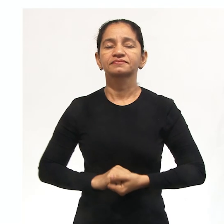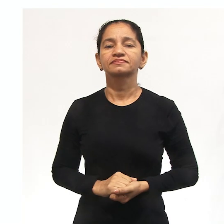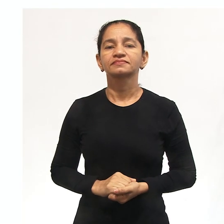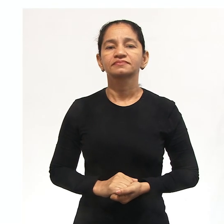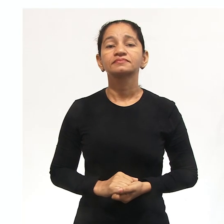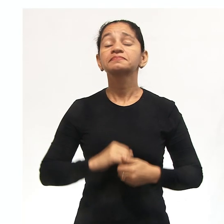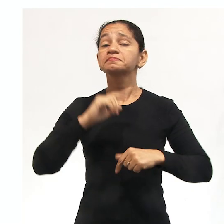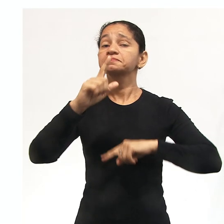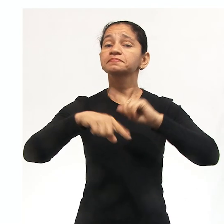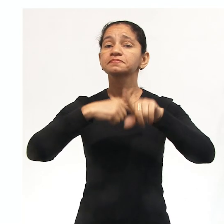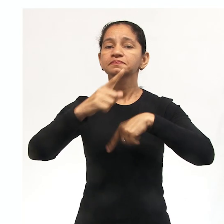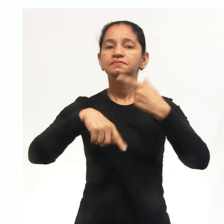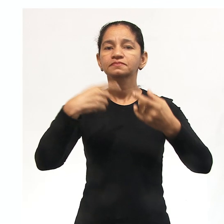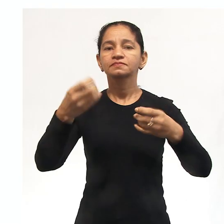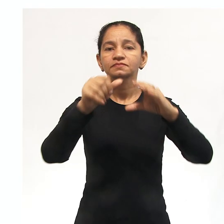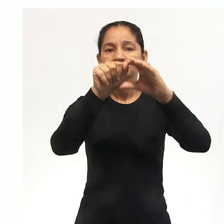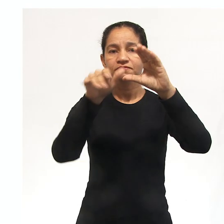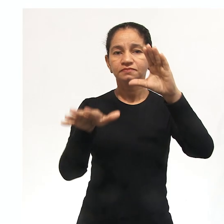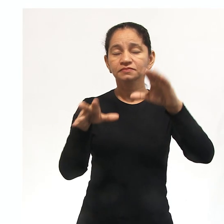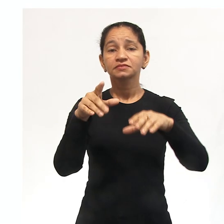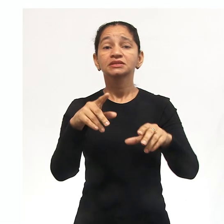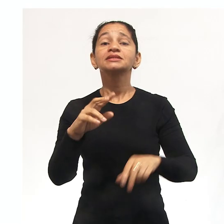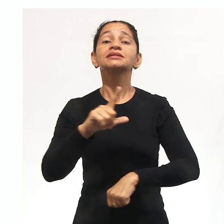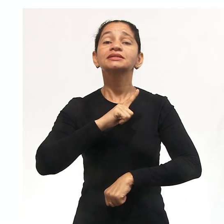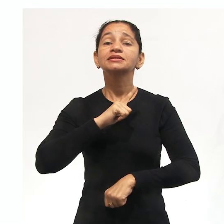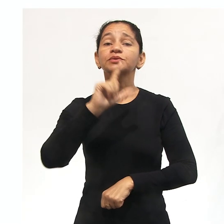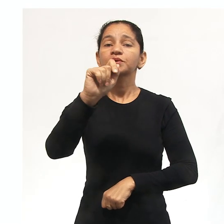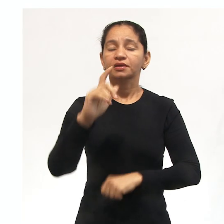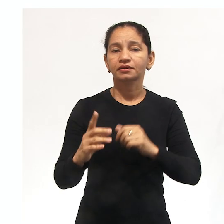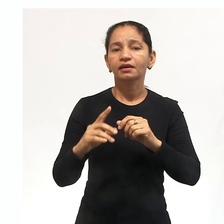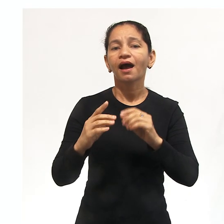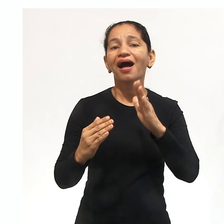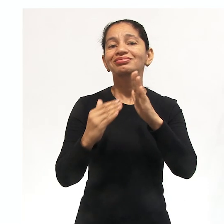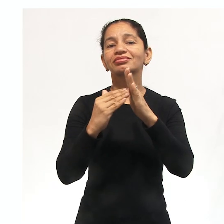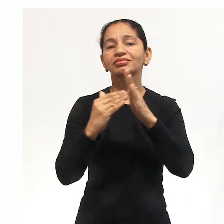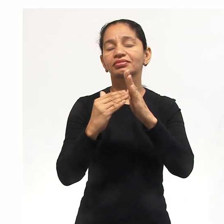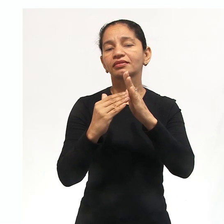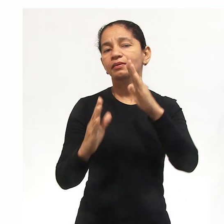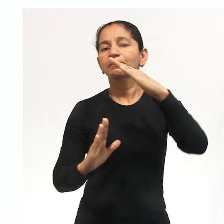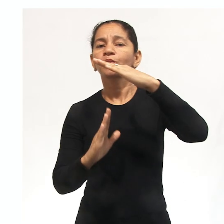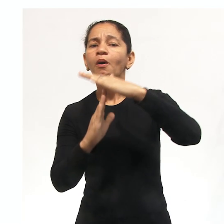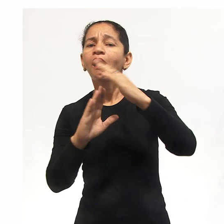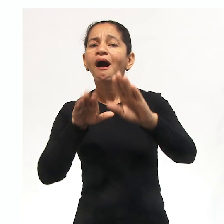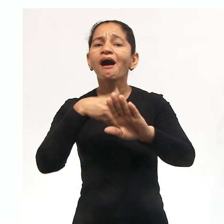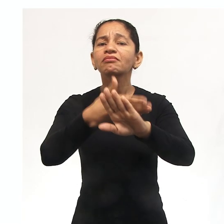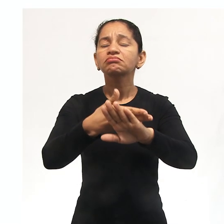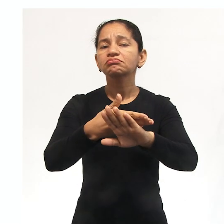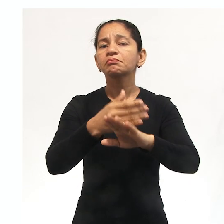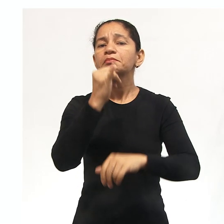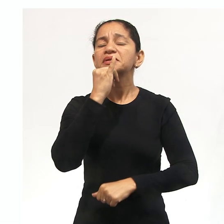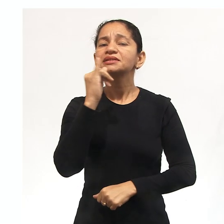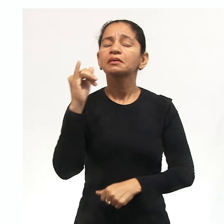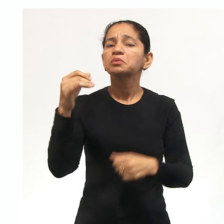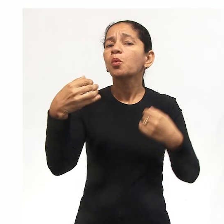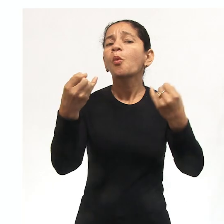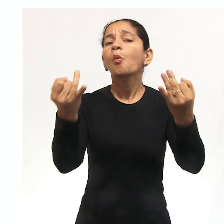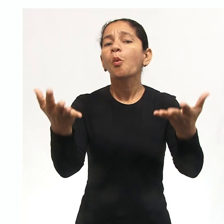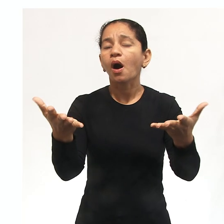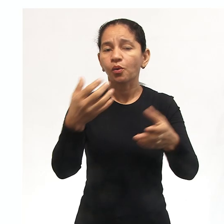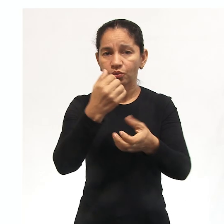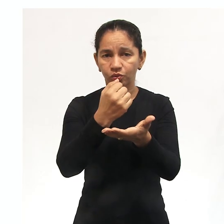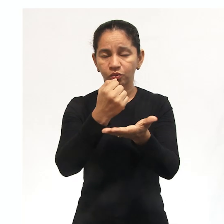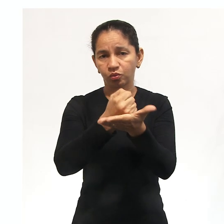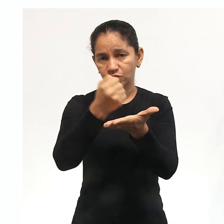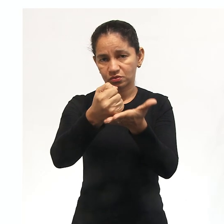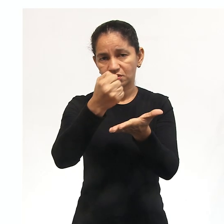Depois, a característica dela é a validade limitada. Ela teria não aquele prazo próprio dos contratos administrativos